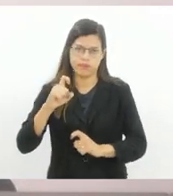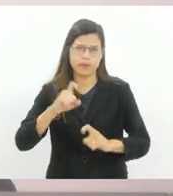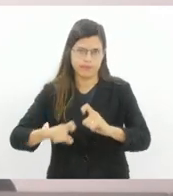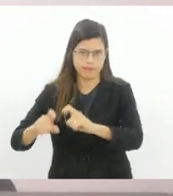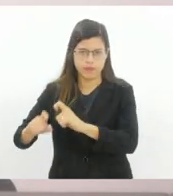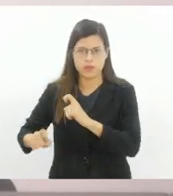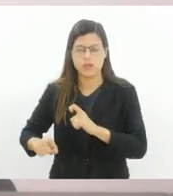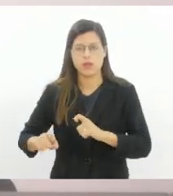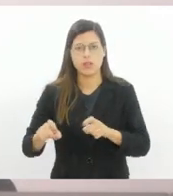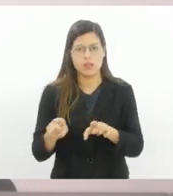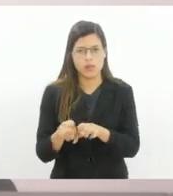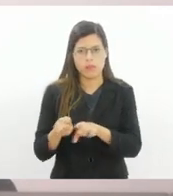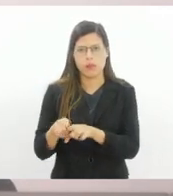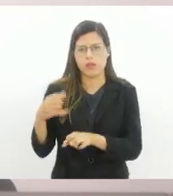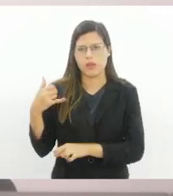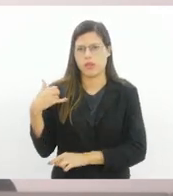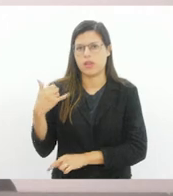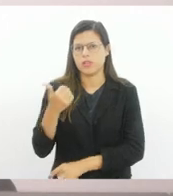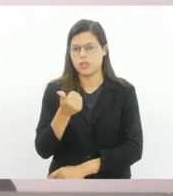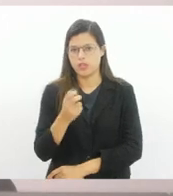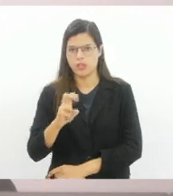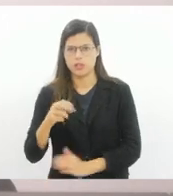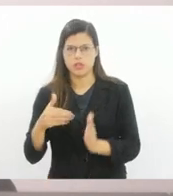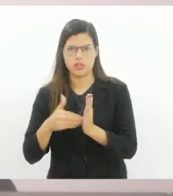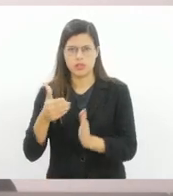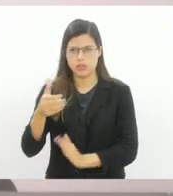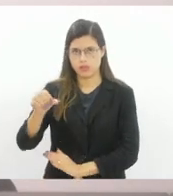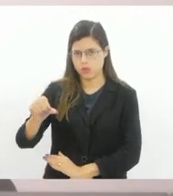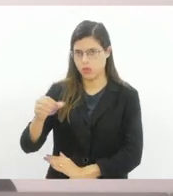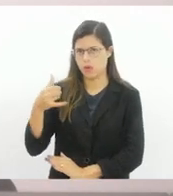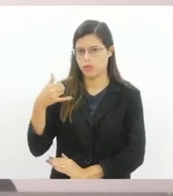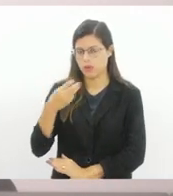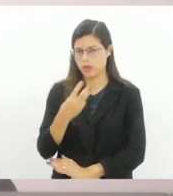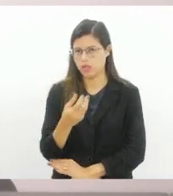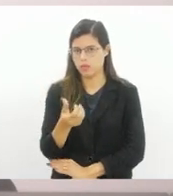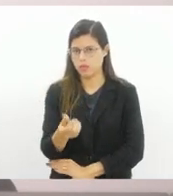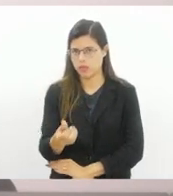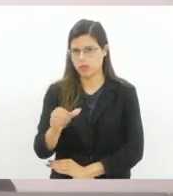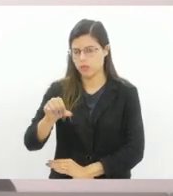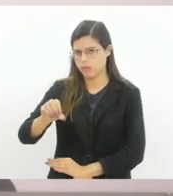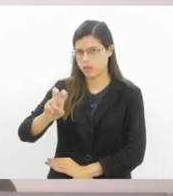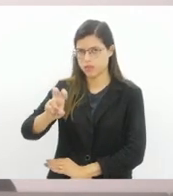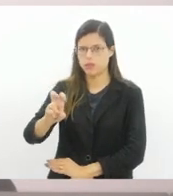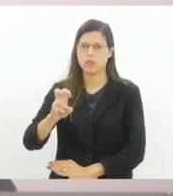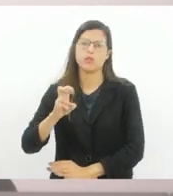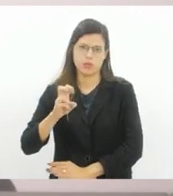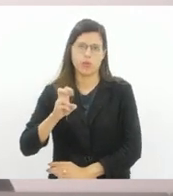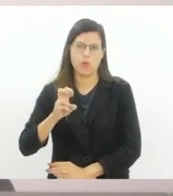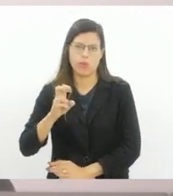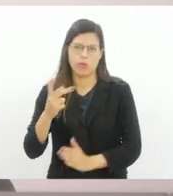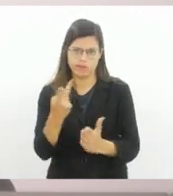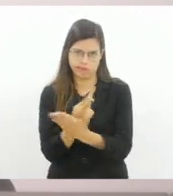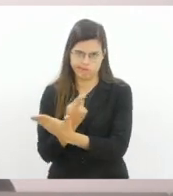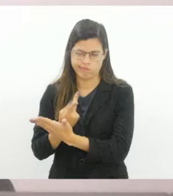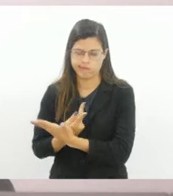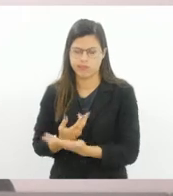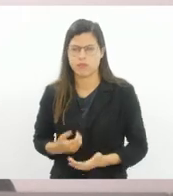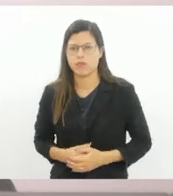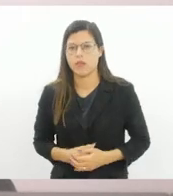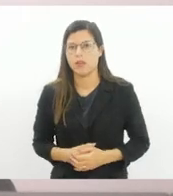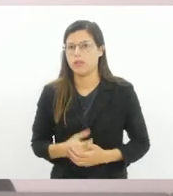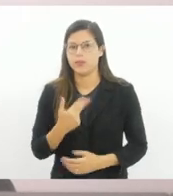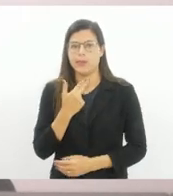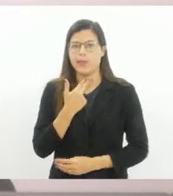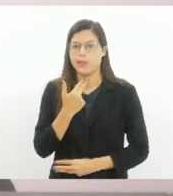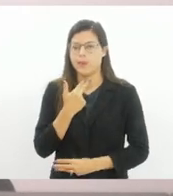etária que vai de 15 a 19 anos, com 3.695 casos. E aí a gente não pode